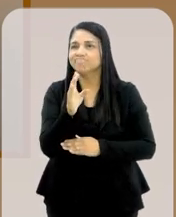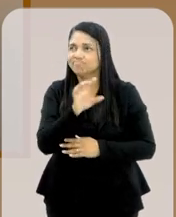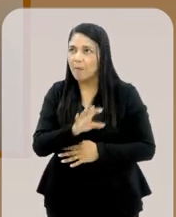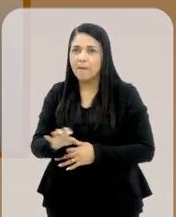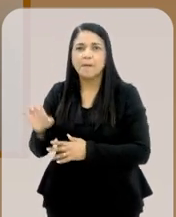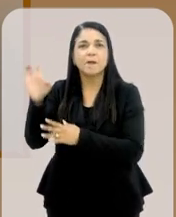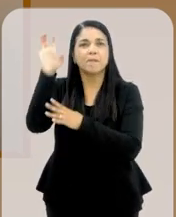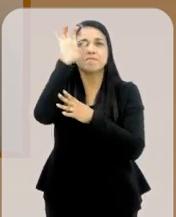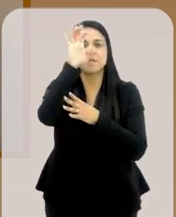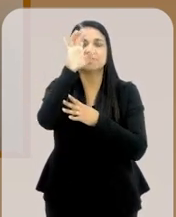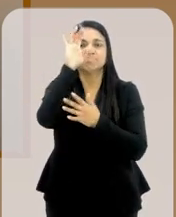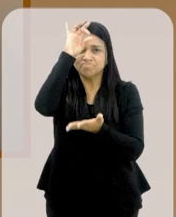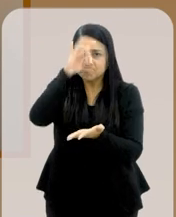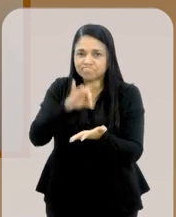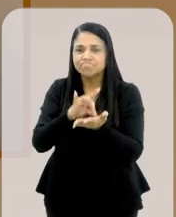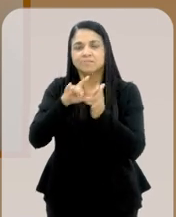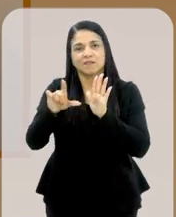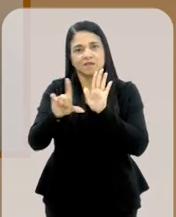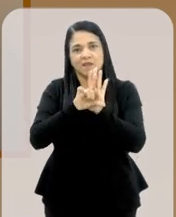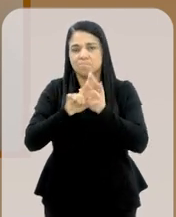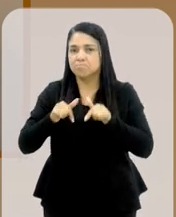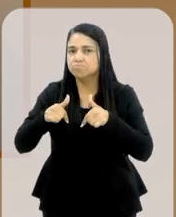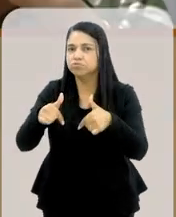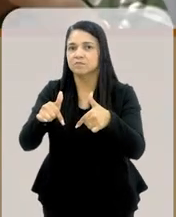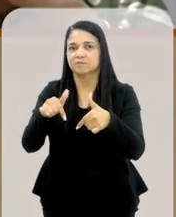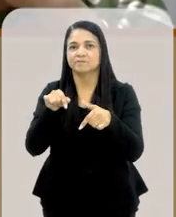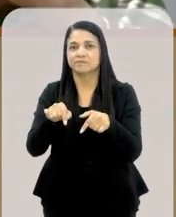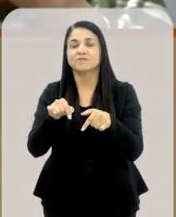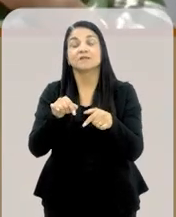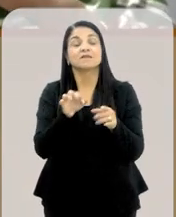inteiro para realmente garantir a efetividade da lei, né?